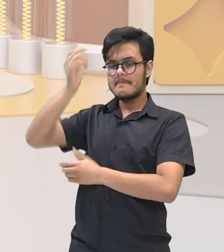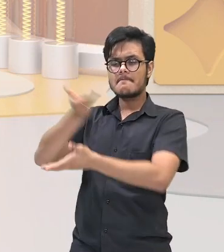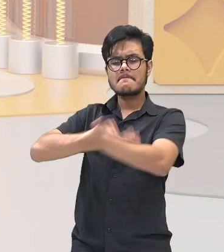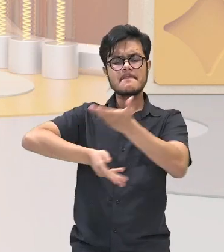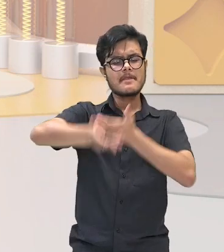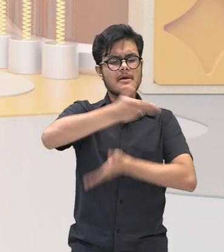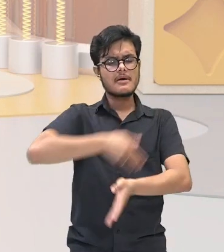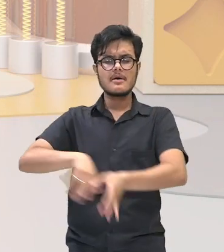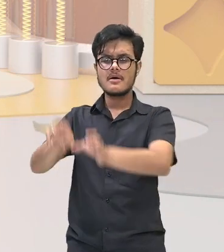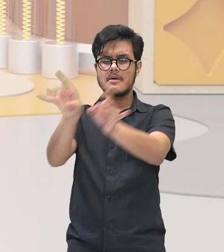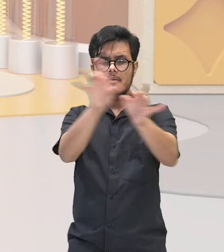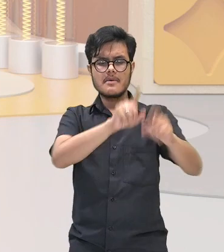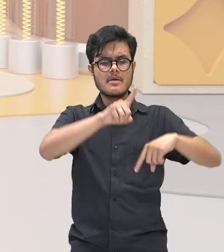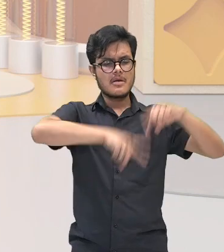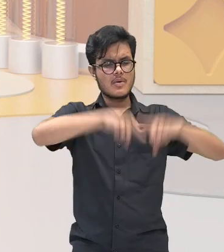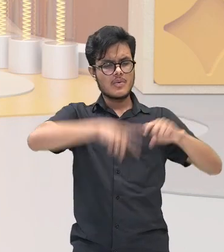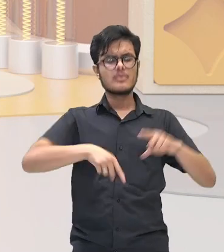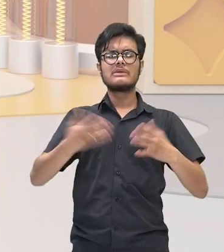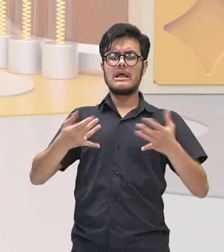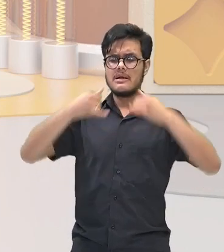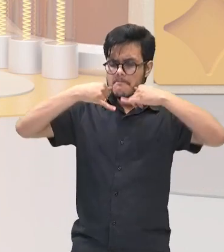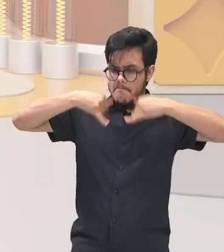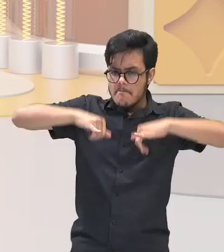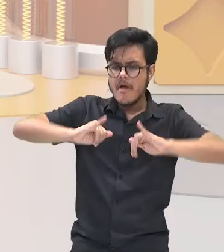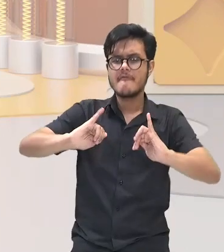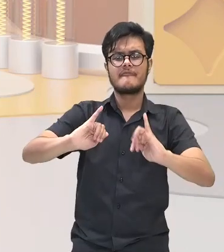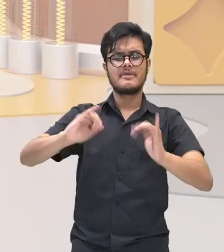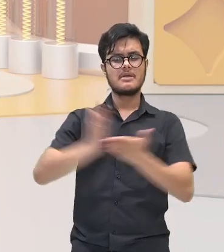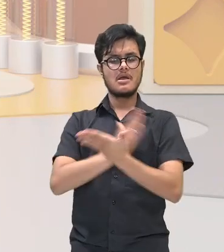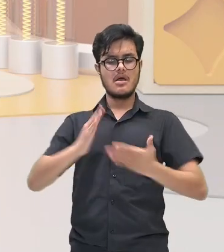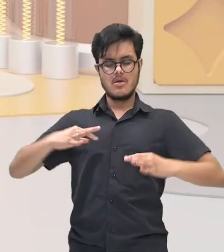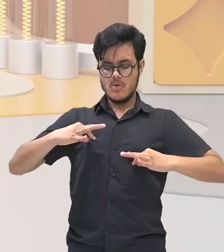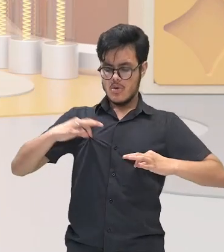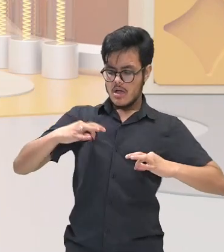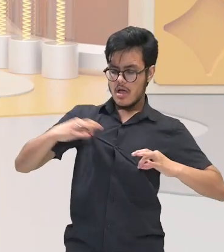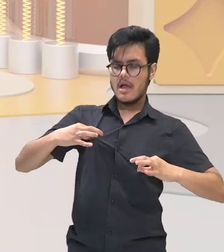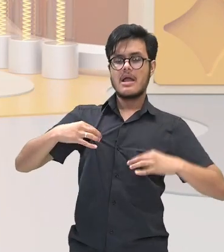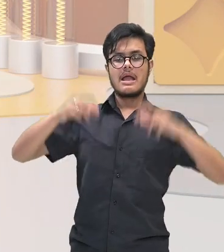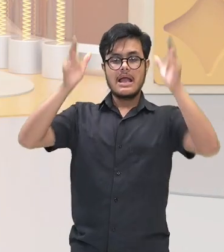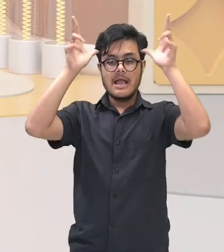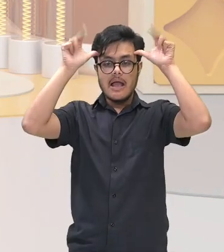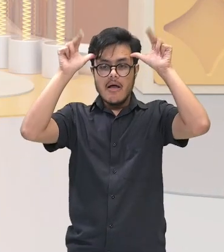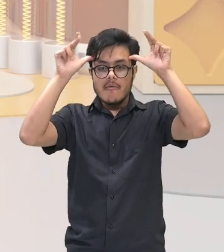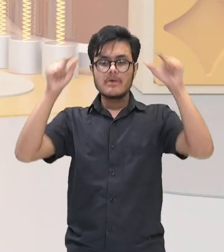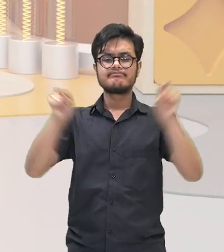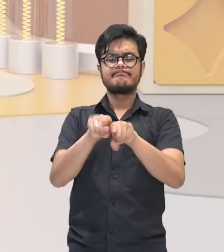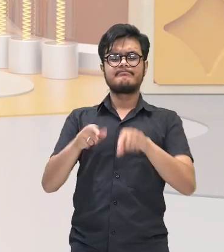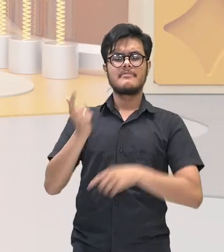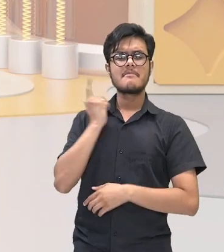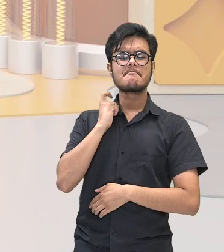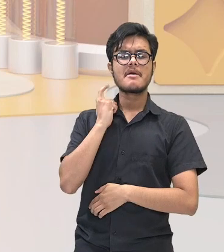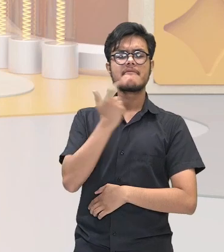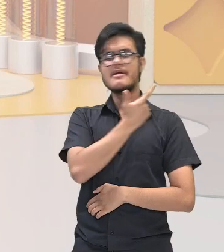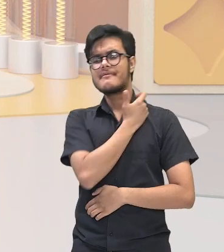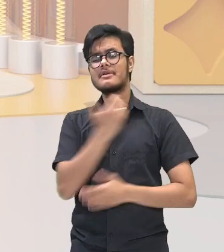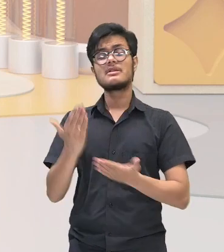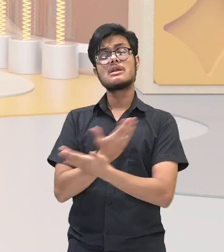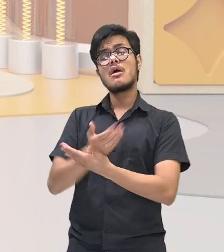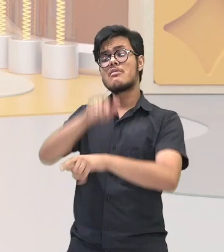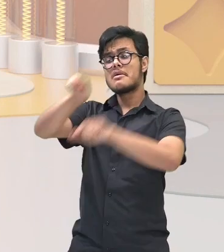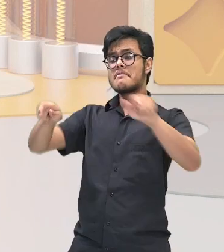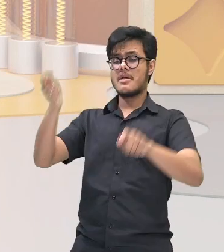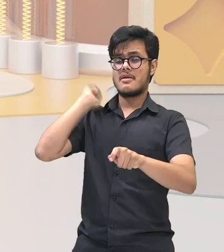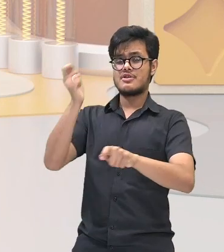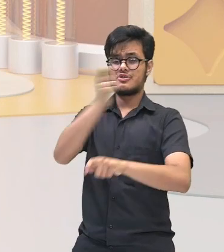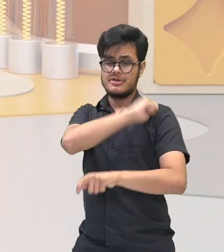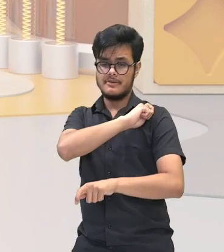de produtos como marfim, tecidos, cavalos, perfumes e também pessoas escravizadas. Então